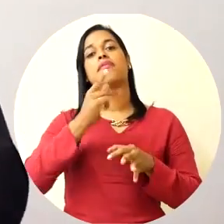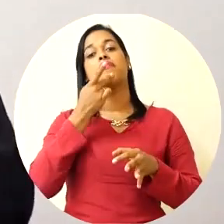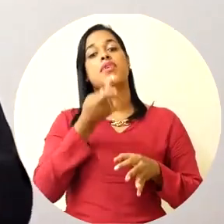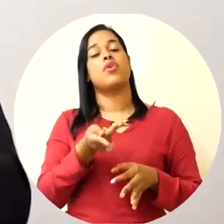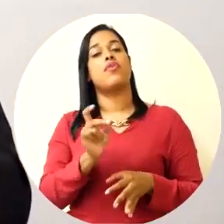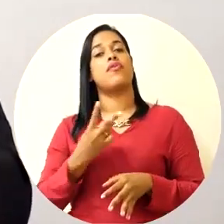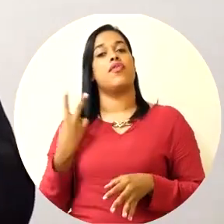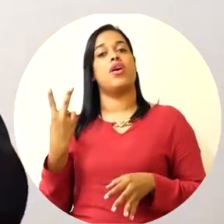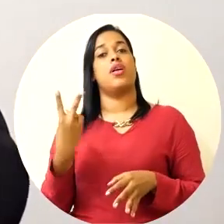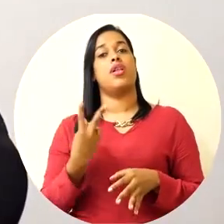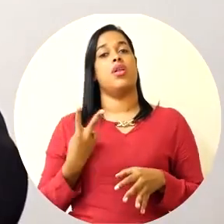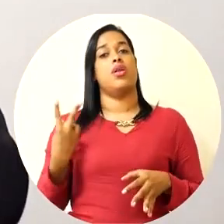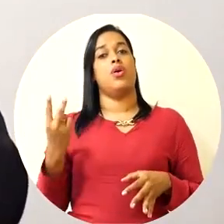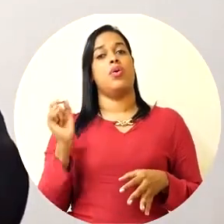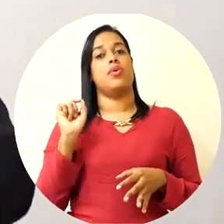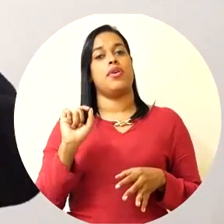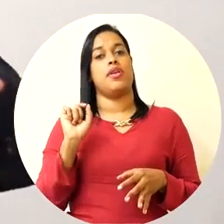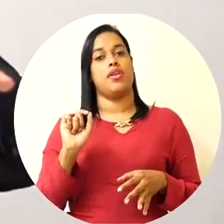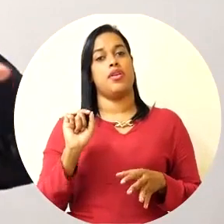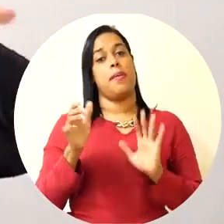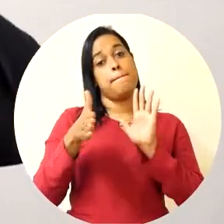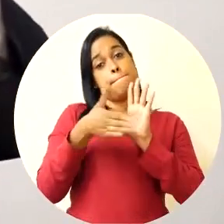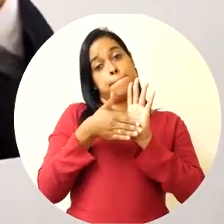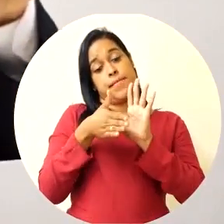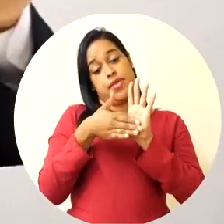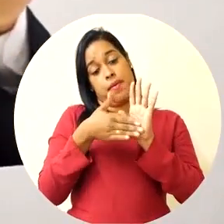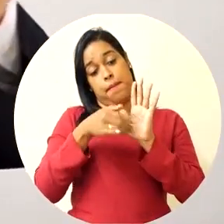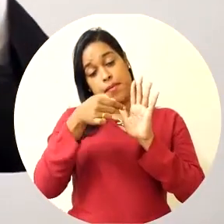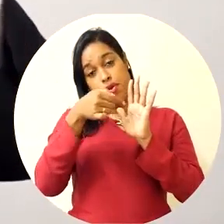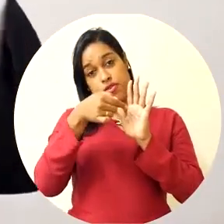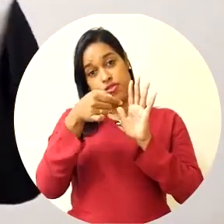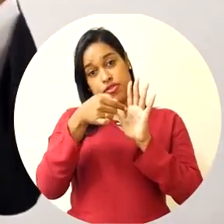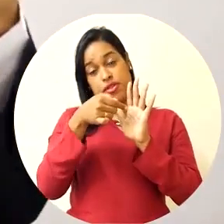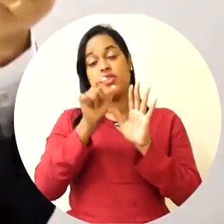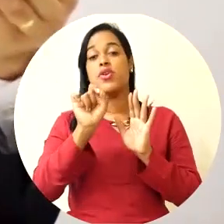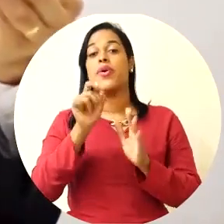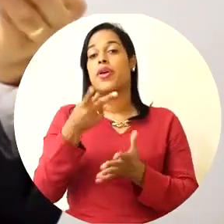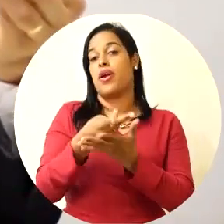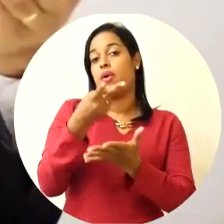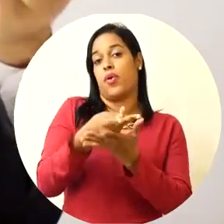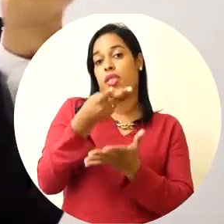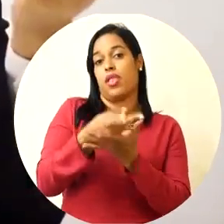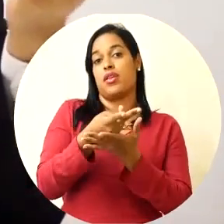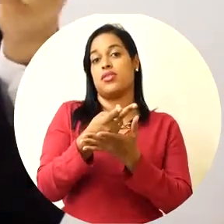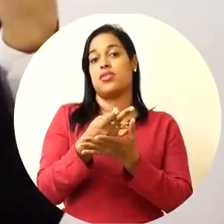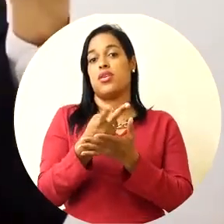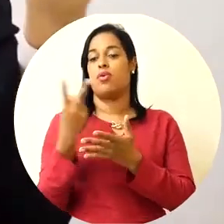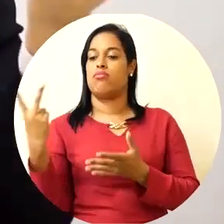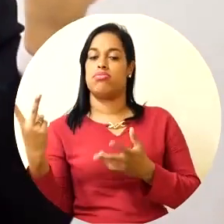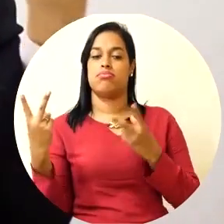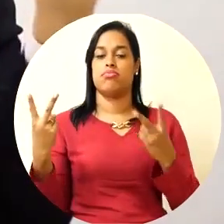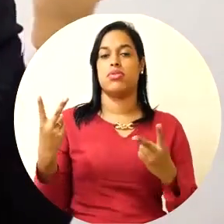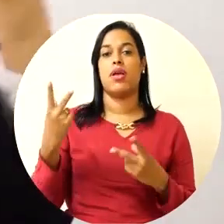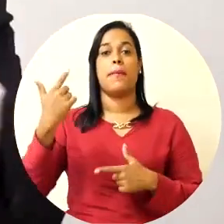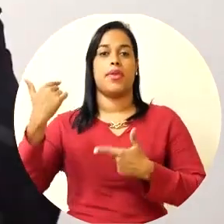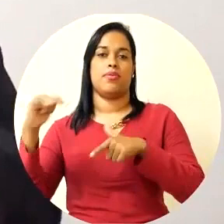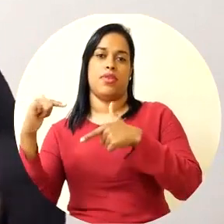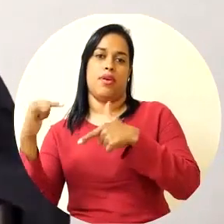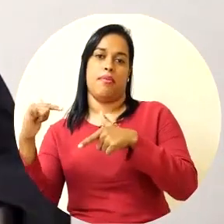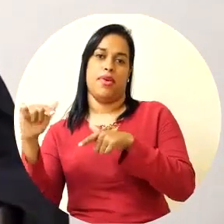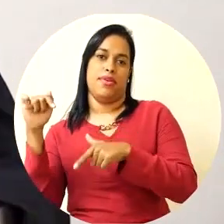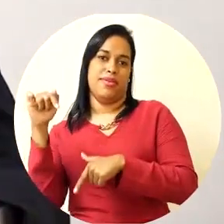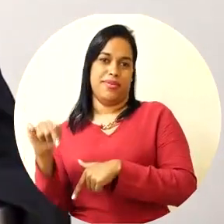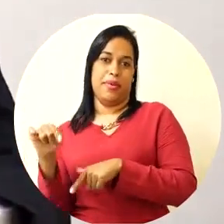deverá dar valor às condições propostas e às situações demonstradas, os fatos